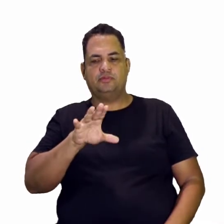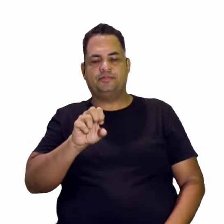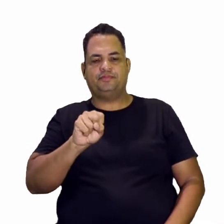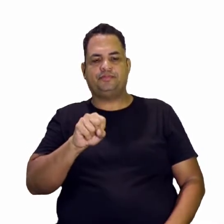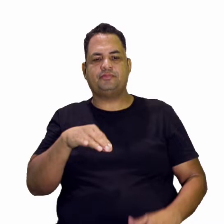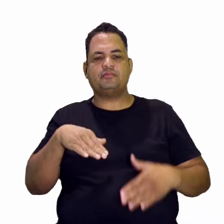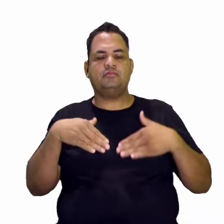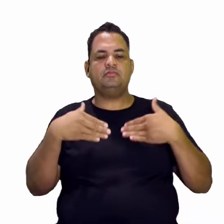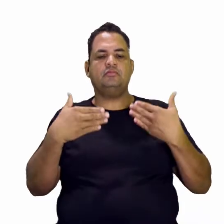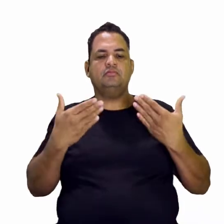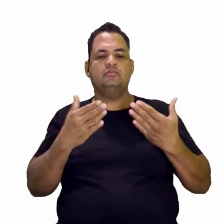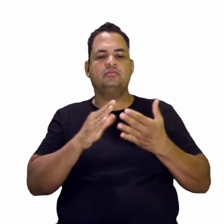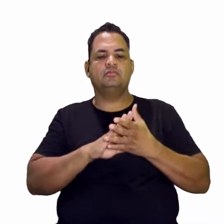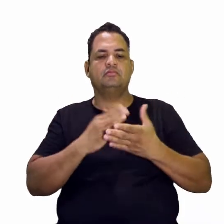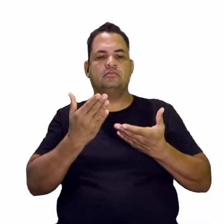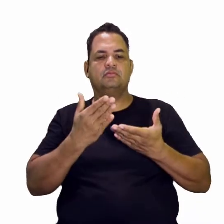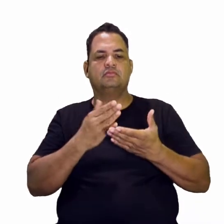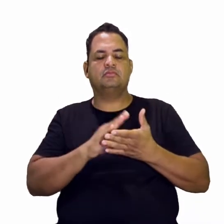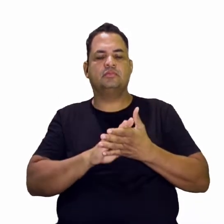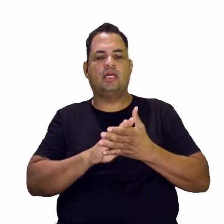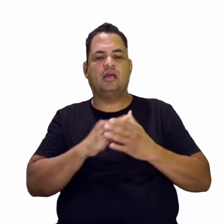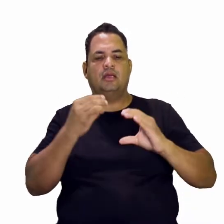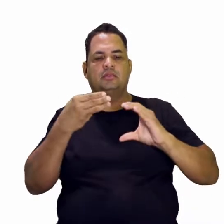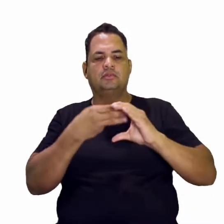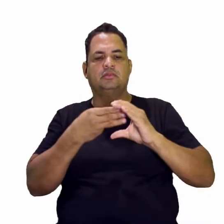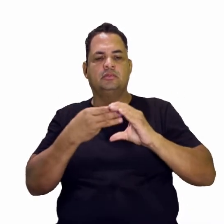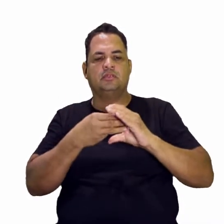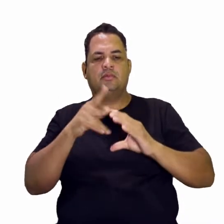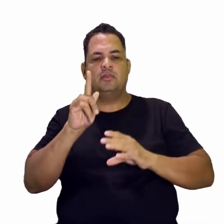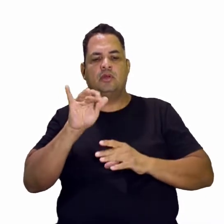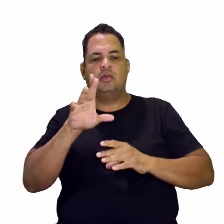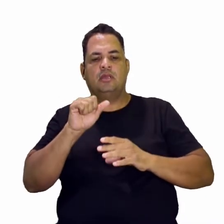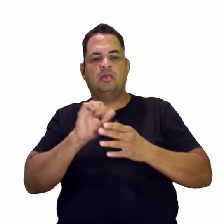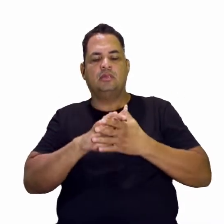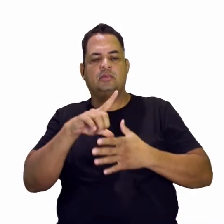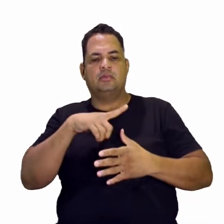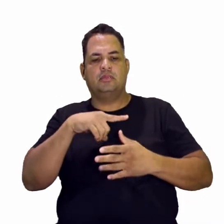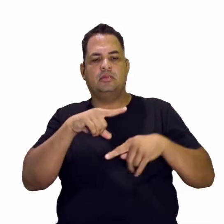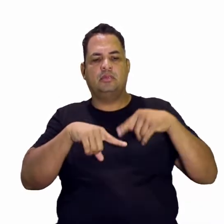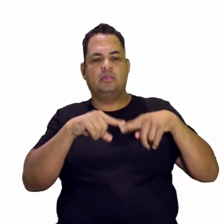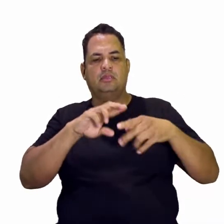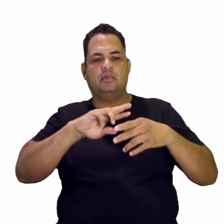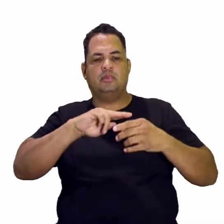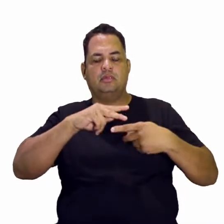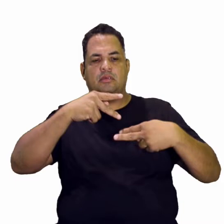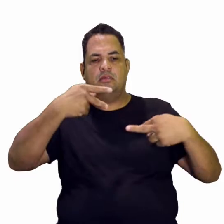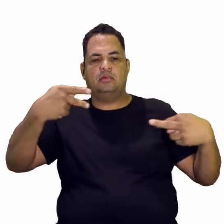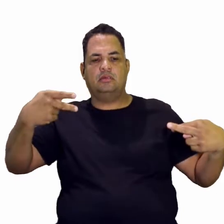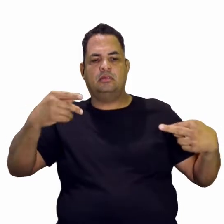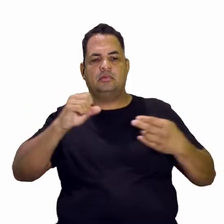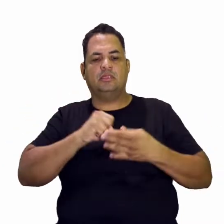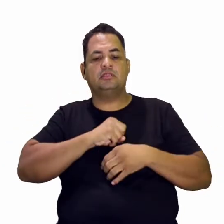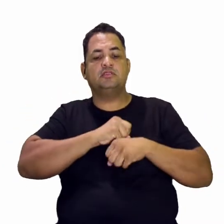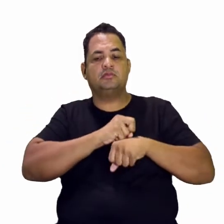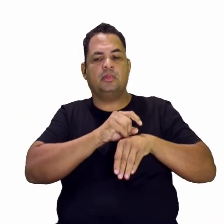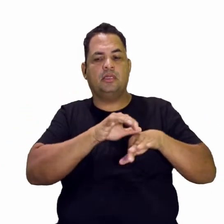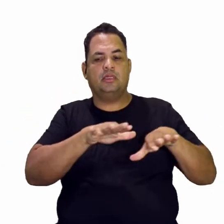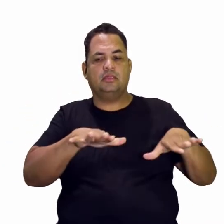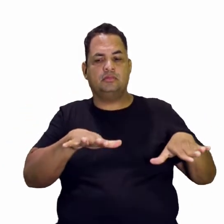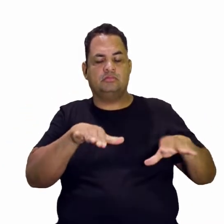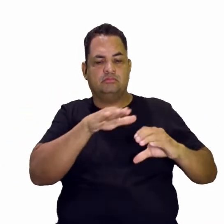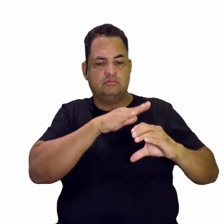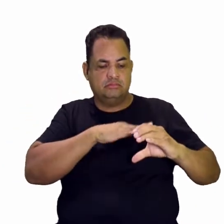E quando a gente fala de uma célula procariota, esse material genético, que é o DNA, ele está disperso,